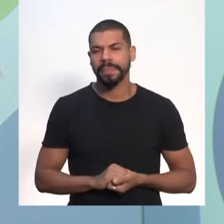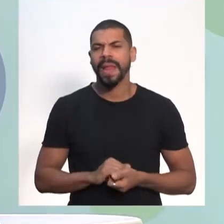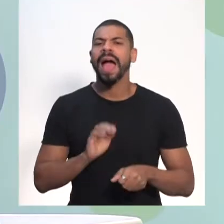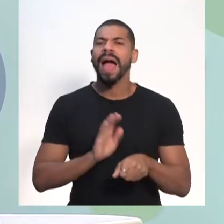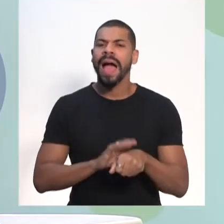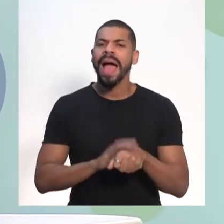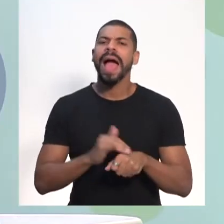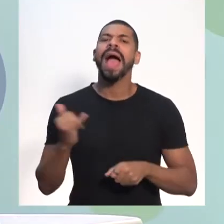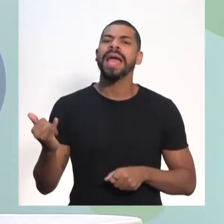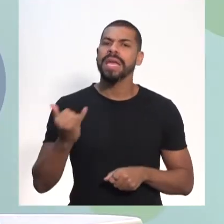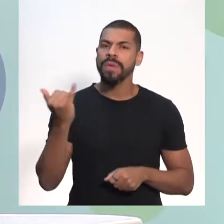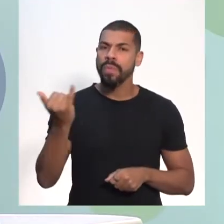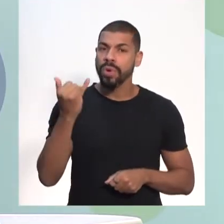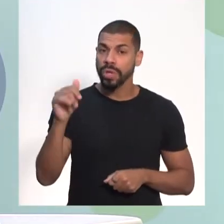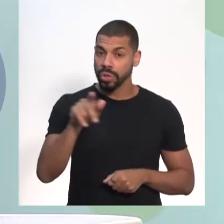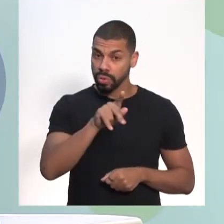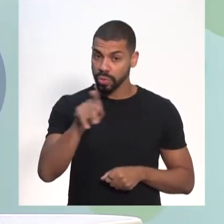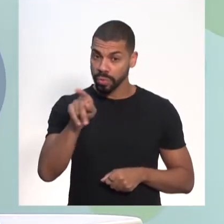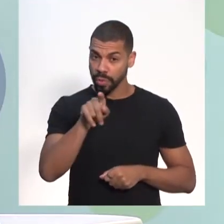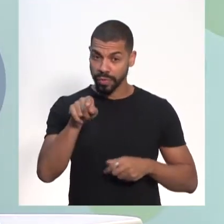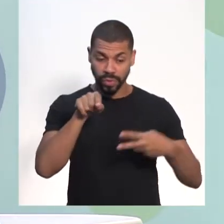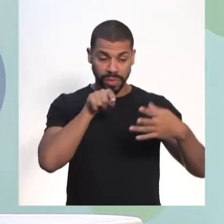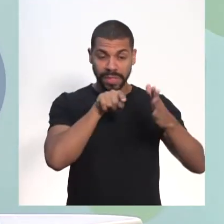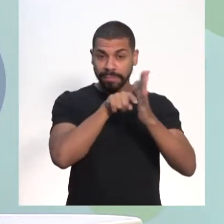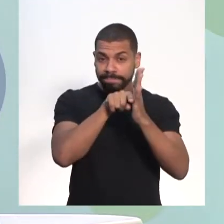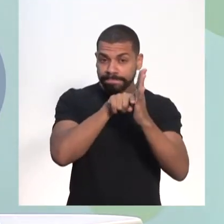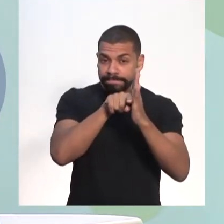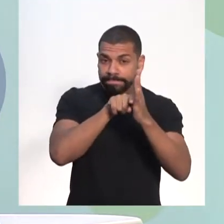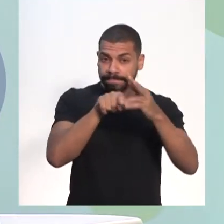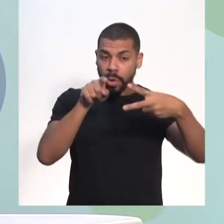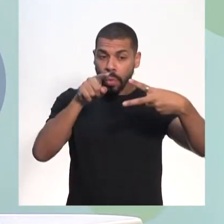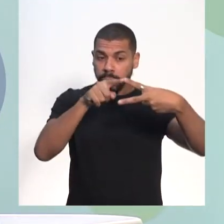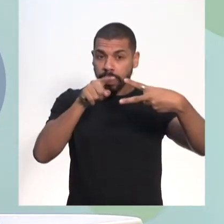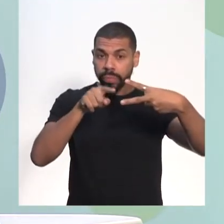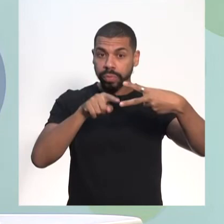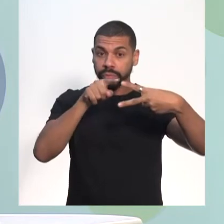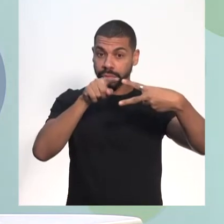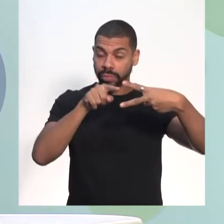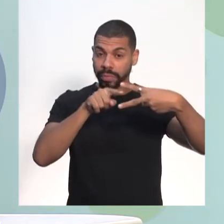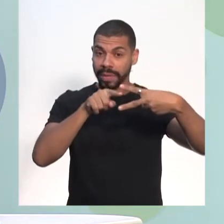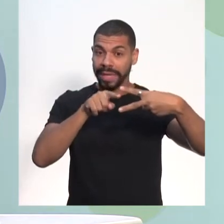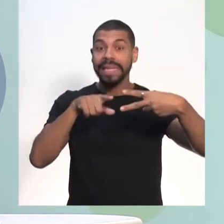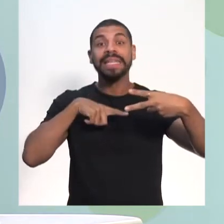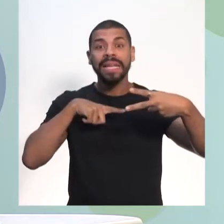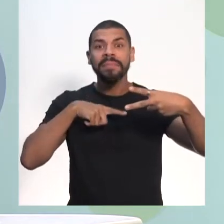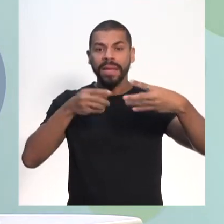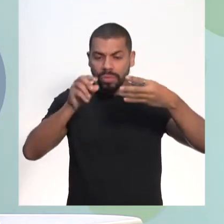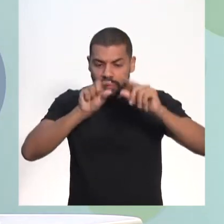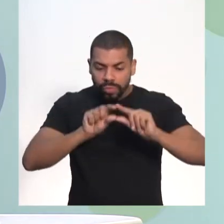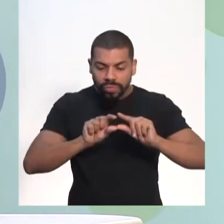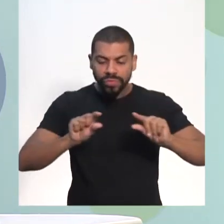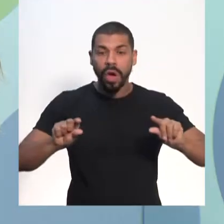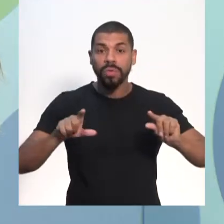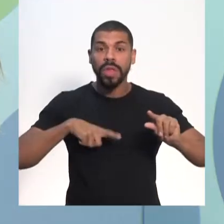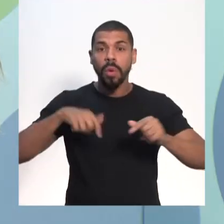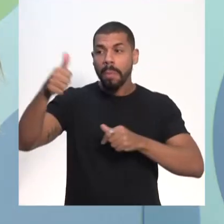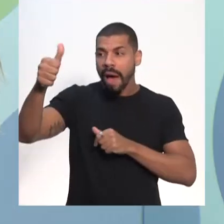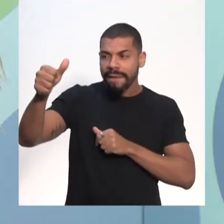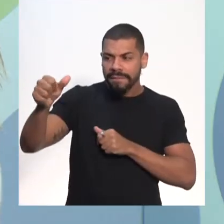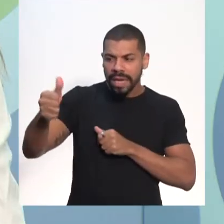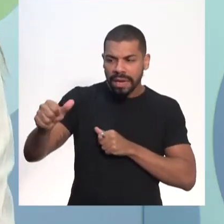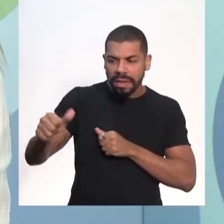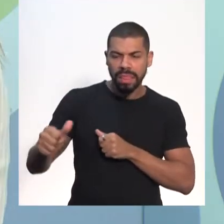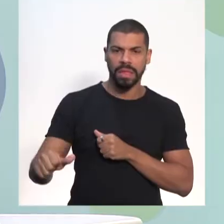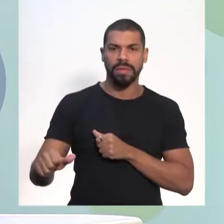importante que os professores respondam os 2 questionários, e nós ainda temos uma avaliação que aparece lá como um encerramento. Então,